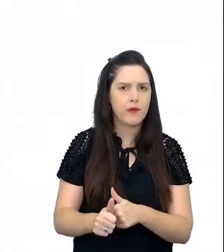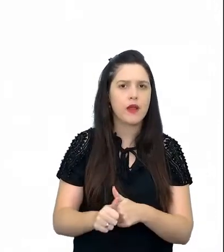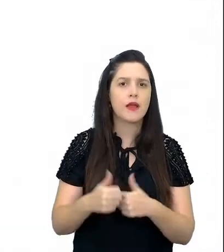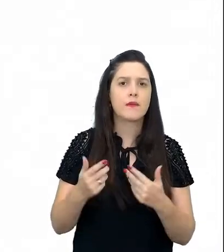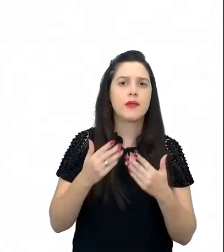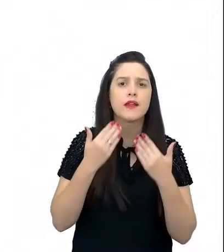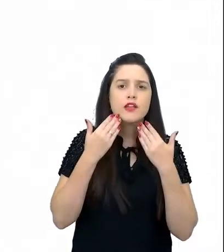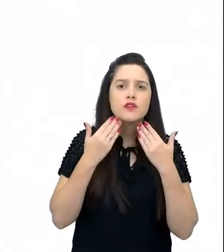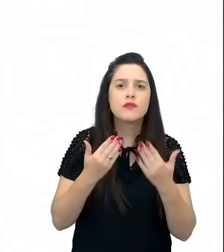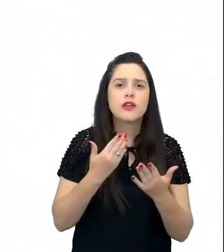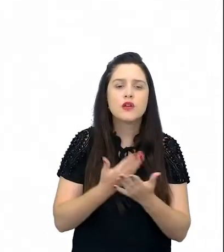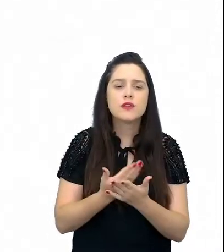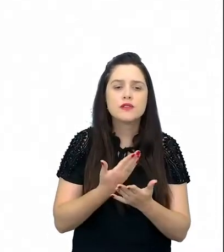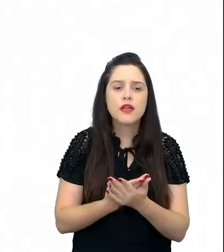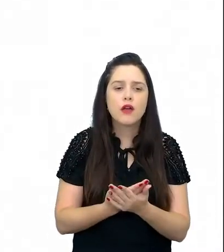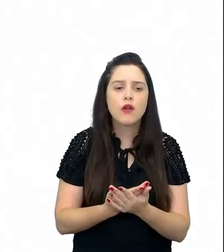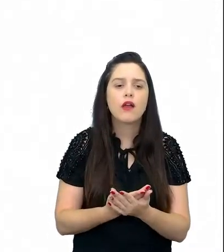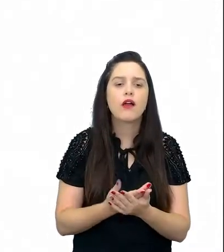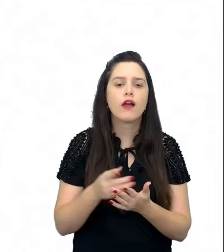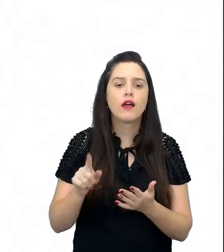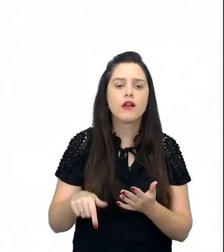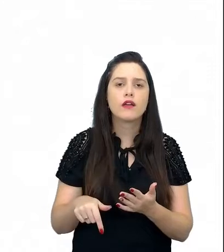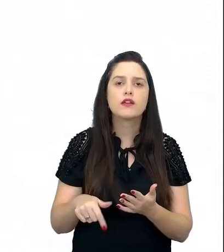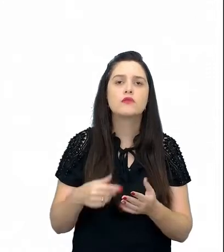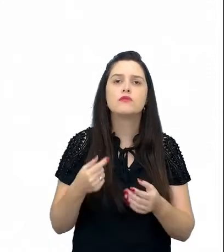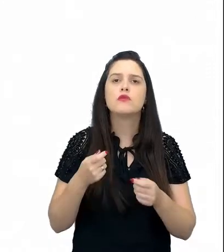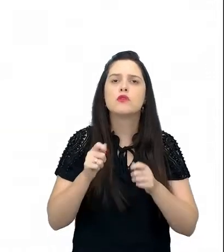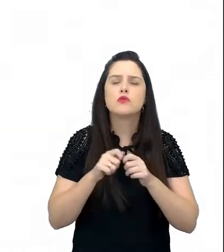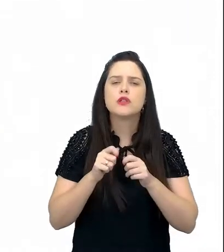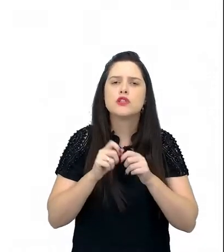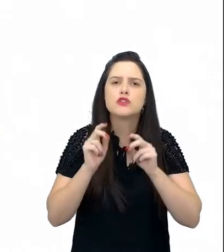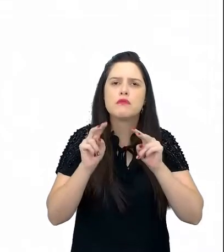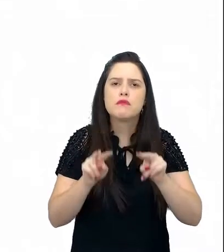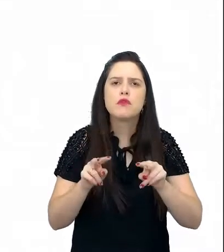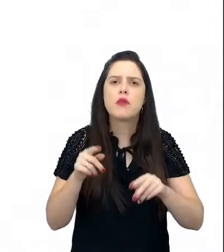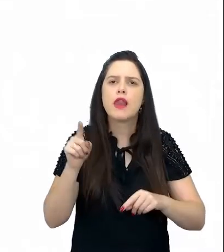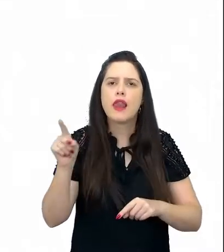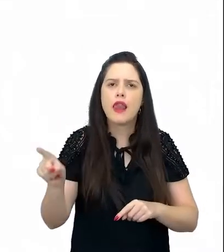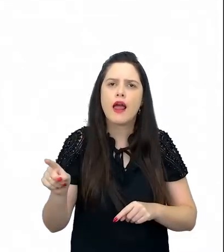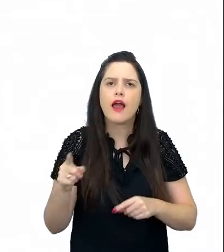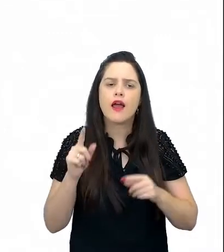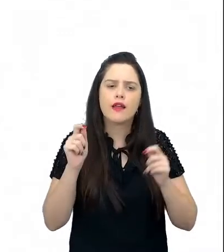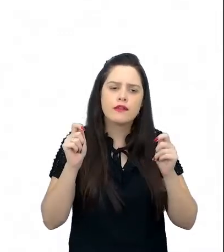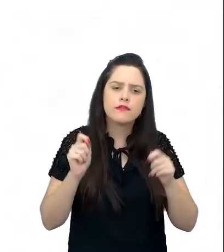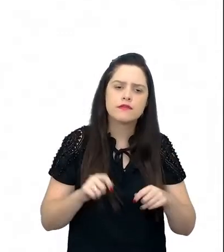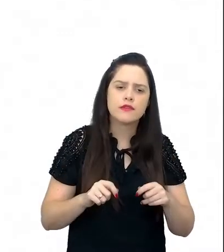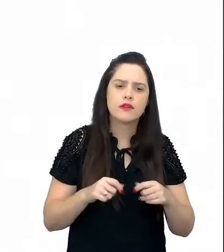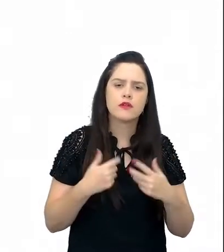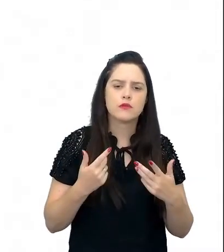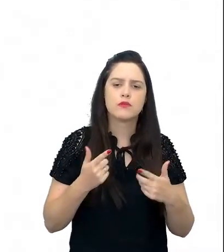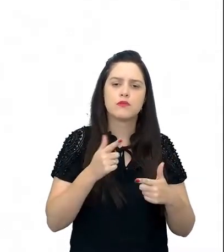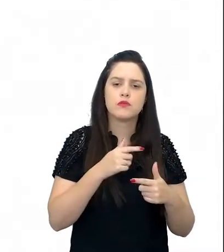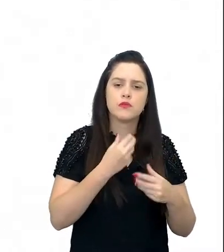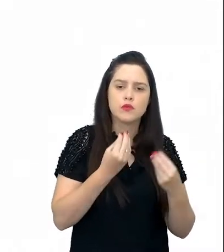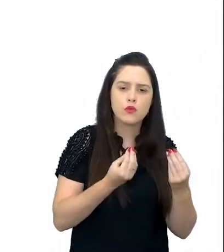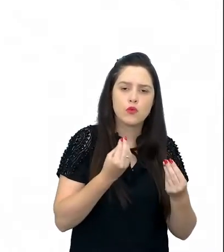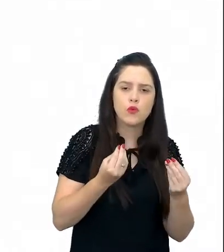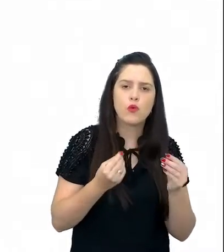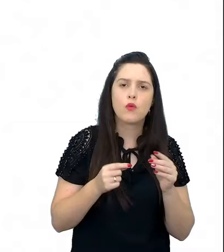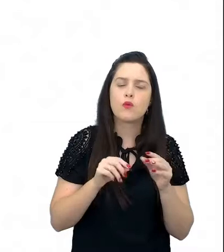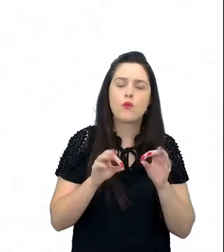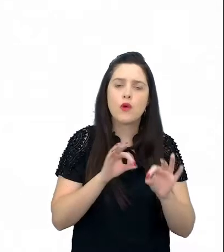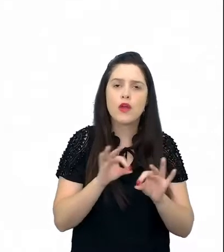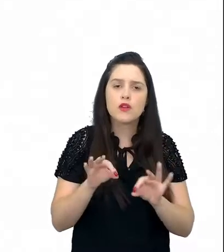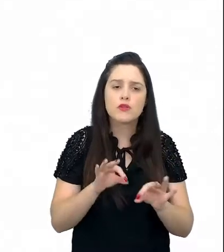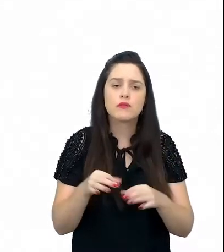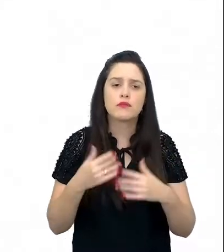aula passada, no nosso ATPC passado. O que a gente viu lá? A gente estava vendo um pouquinho de números, né? E a gente comentou a respeito de um conjunto